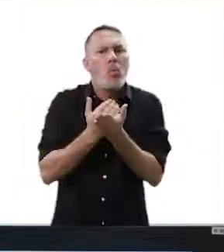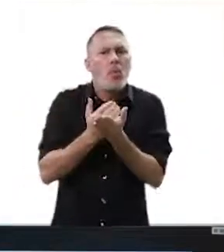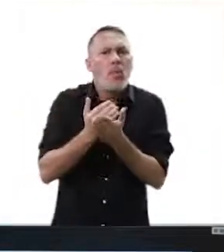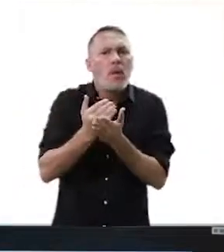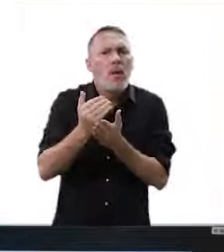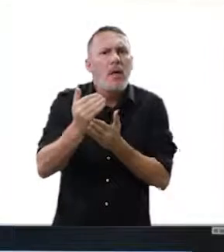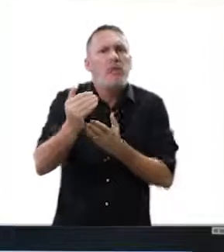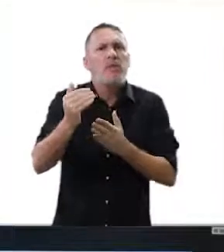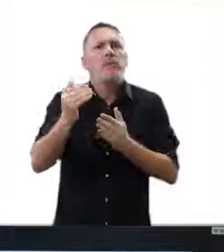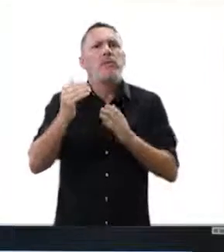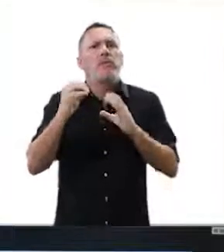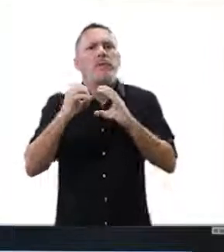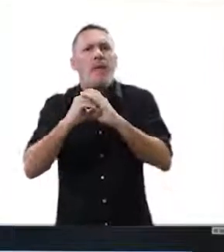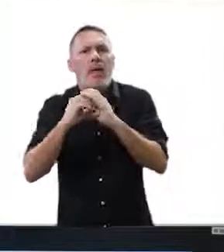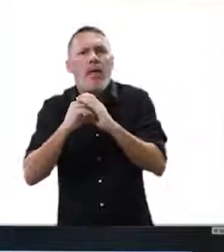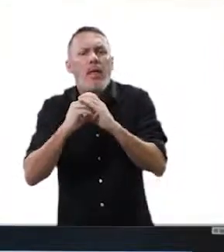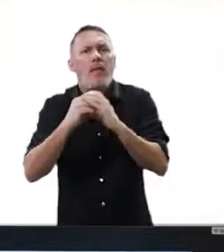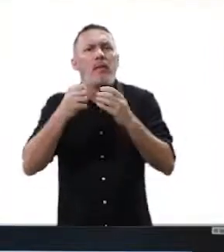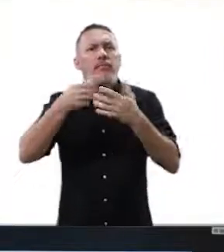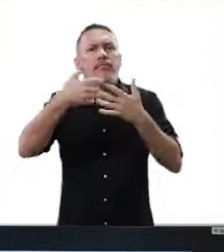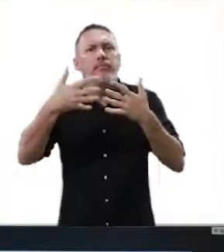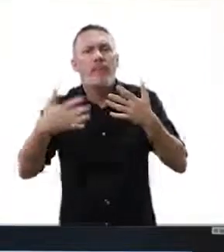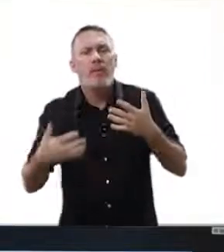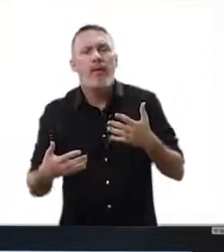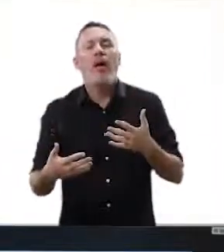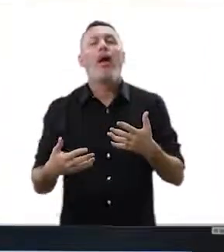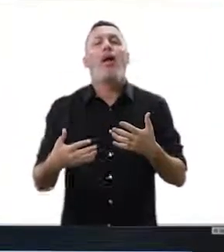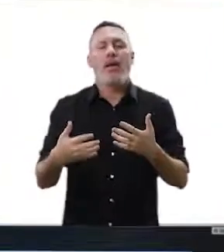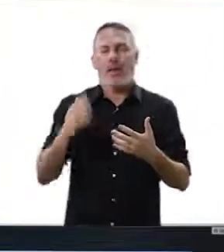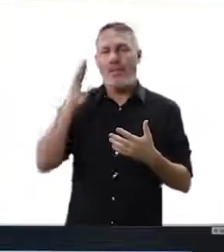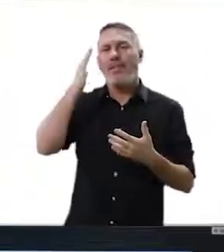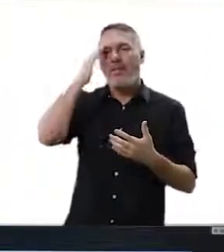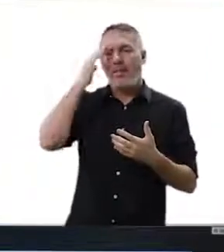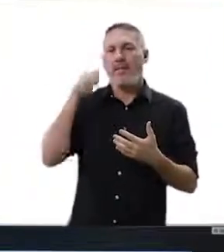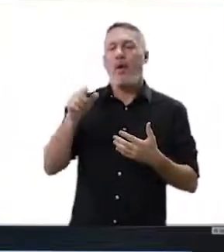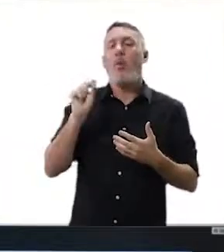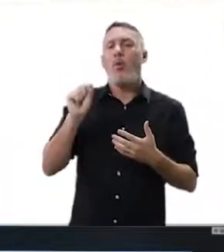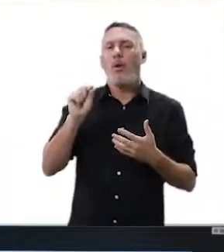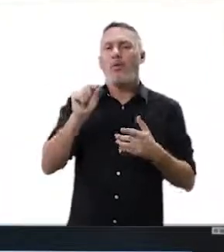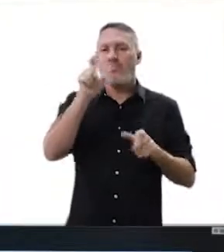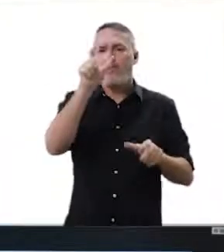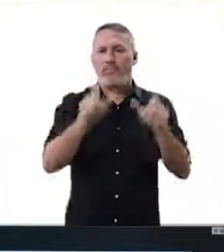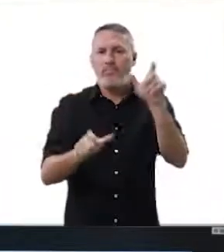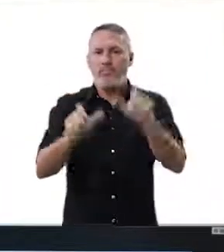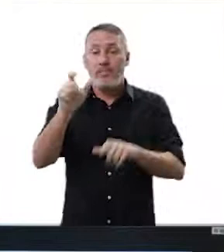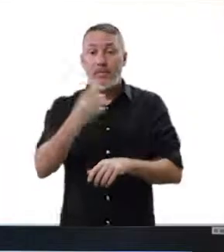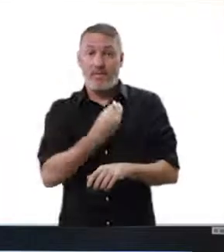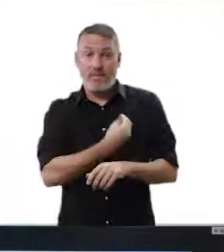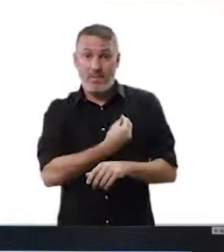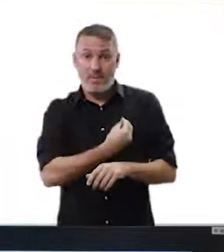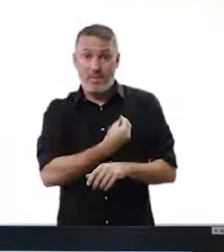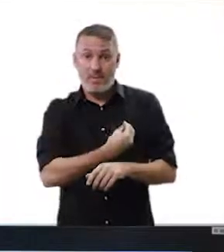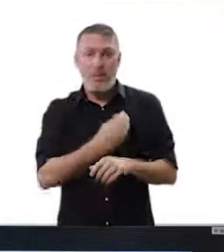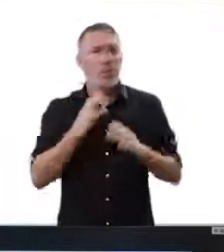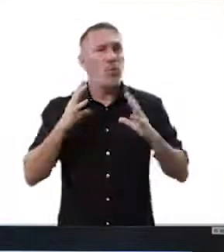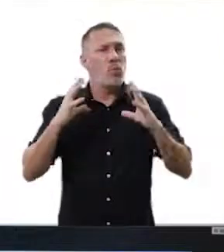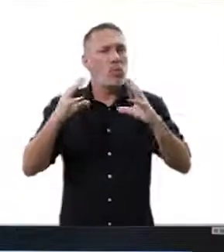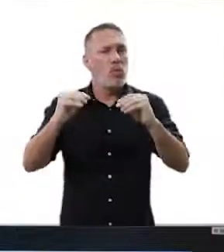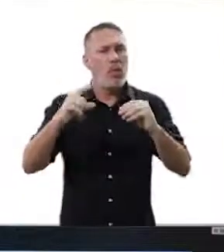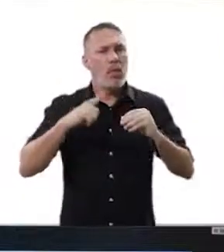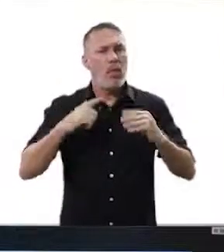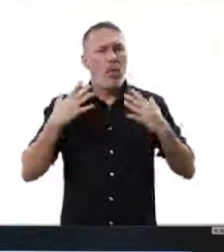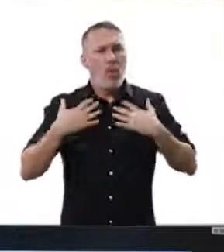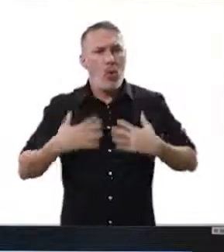ela? Porque a gente vai ver na teoria celular que todos os seres vivos eles são constituídos de células e que elas